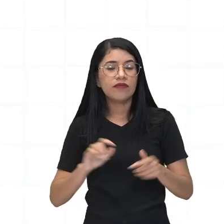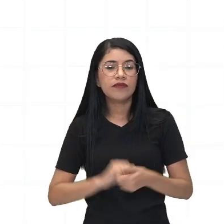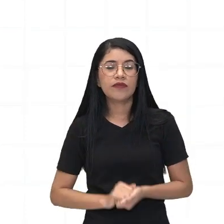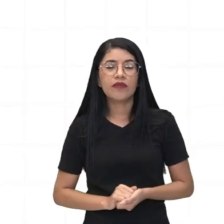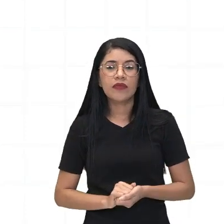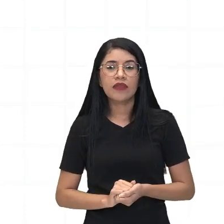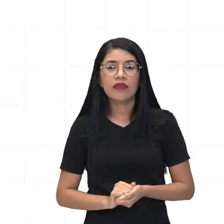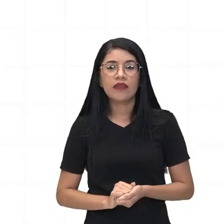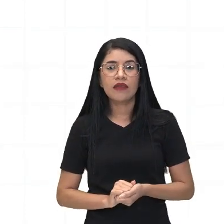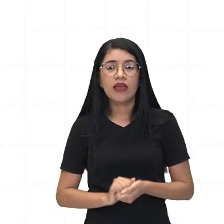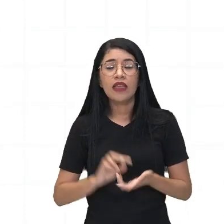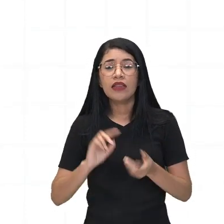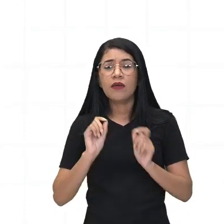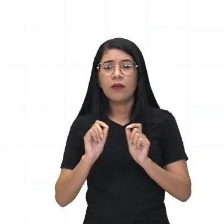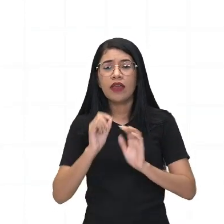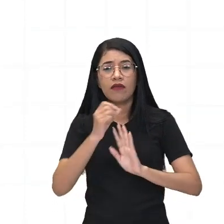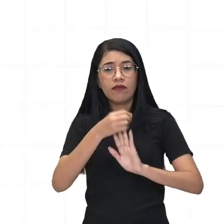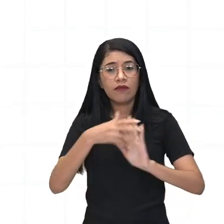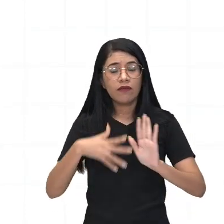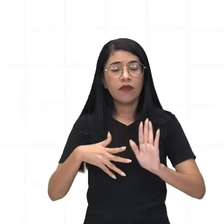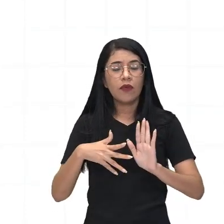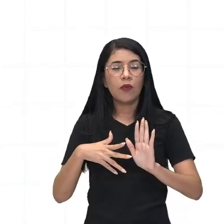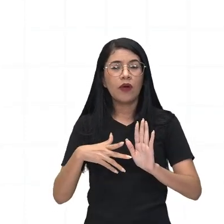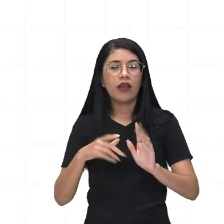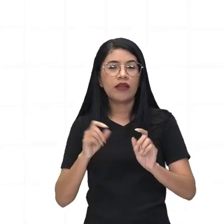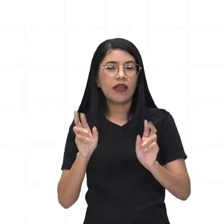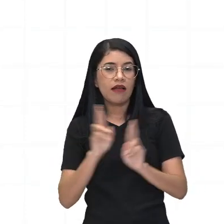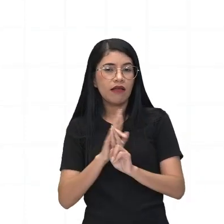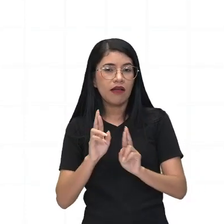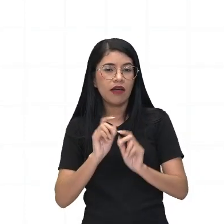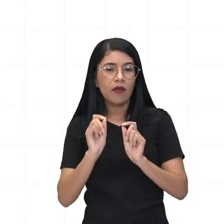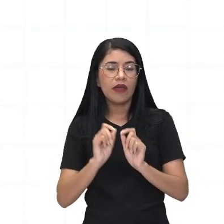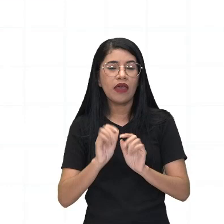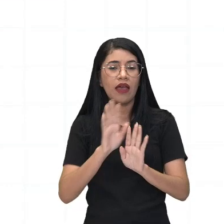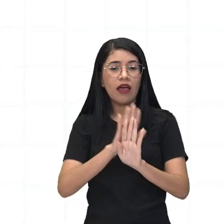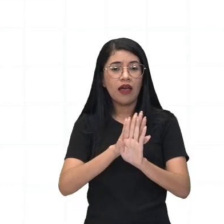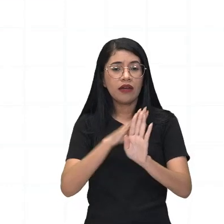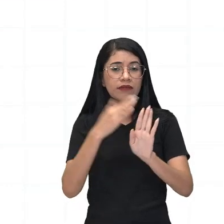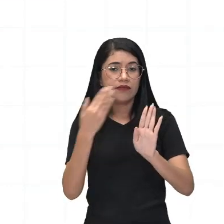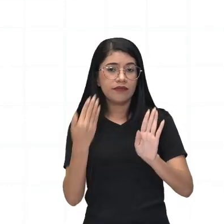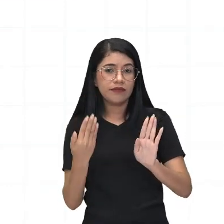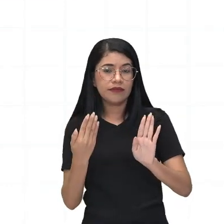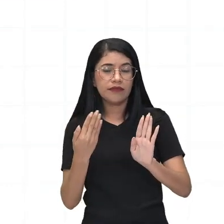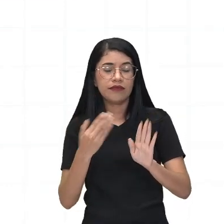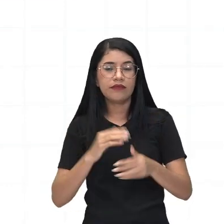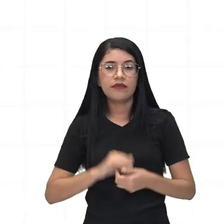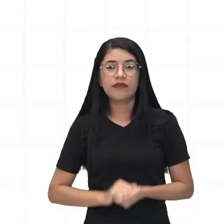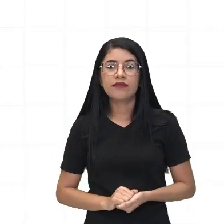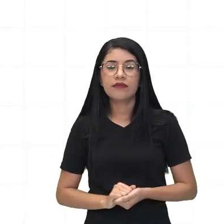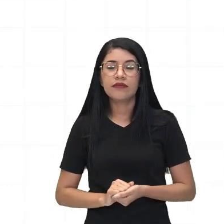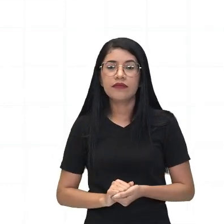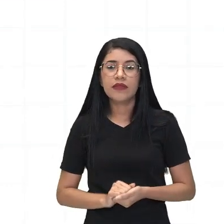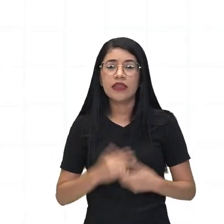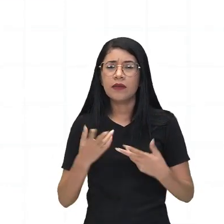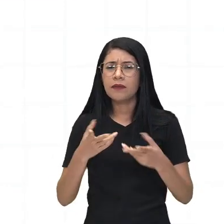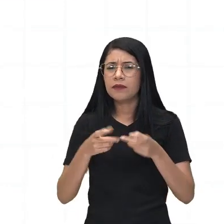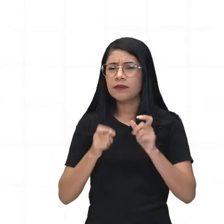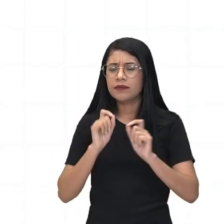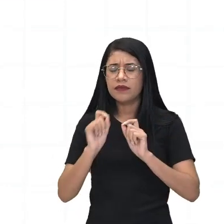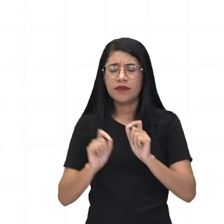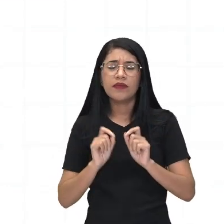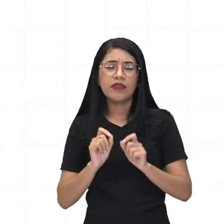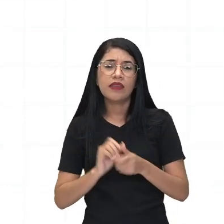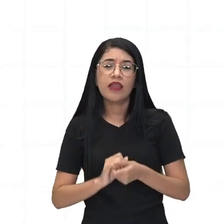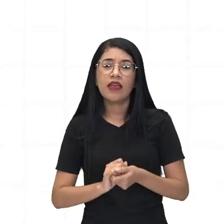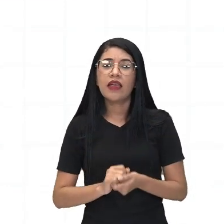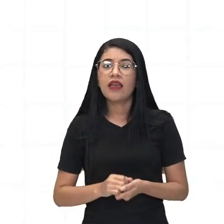Então, sentidos opostos aproximados de maneira lógica, nós temos então uma antítese, né? Então, percebam aí o que ele quer dizer, ele